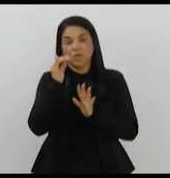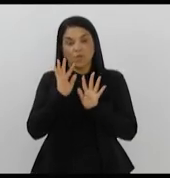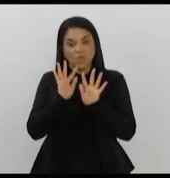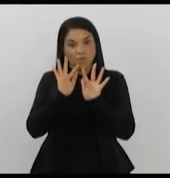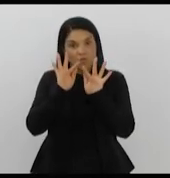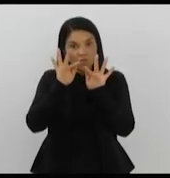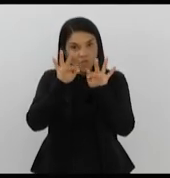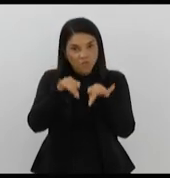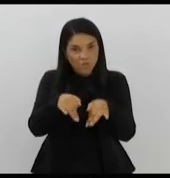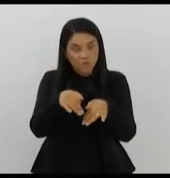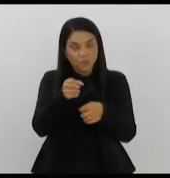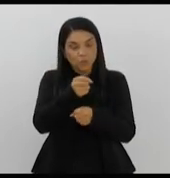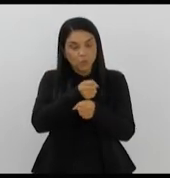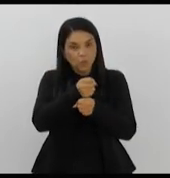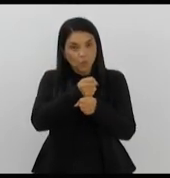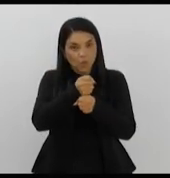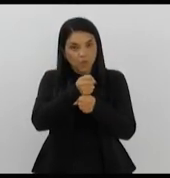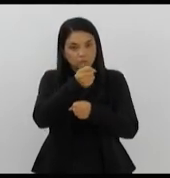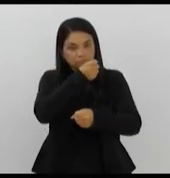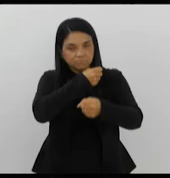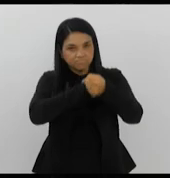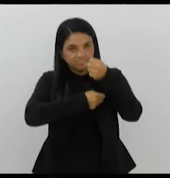ano passado,